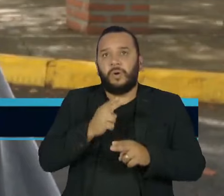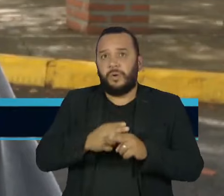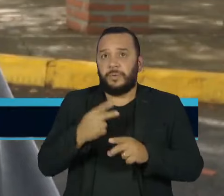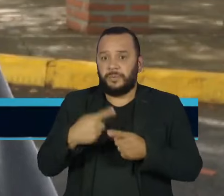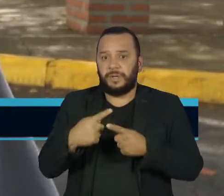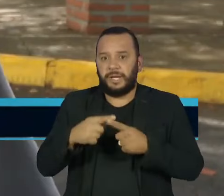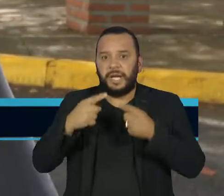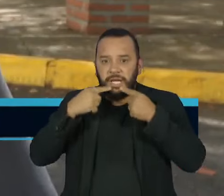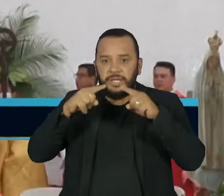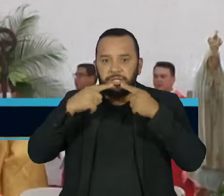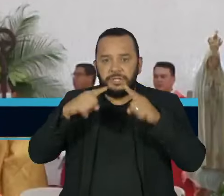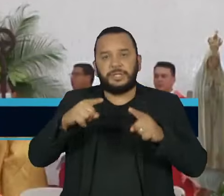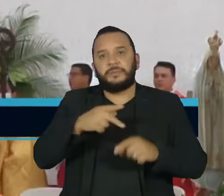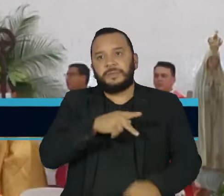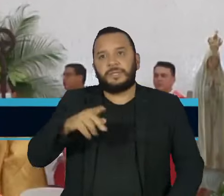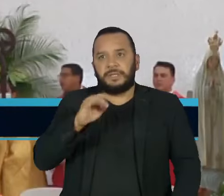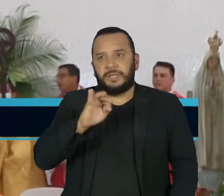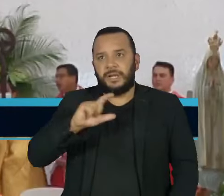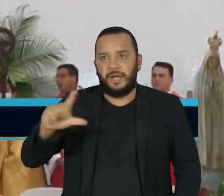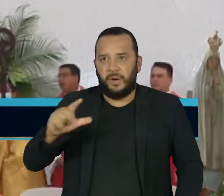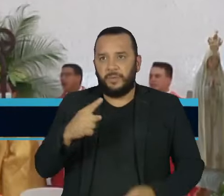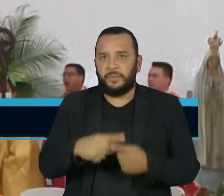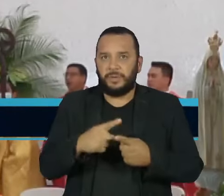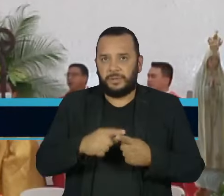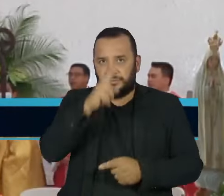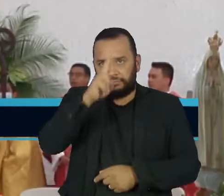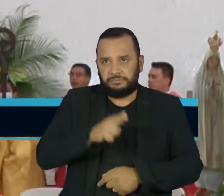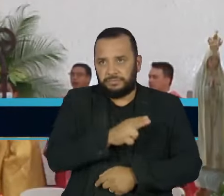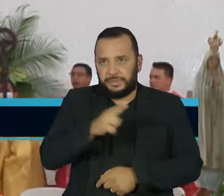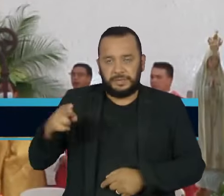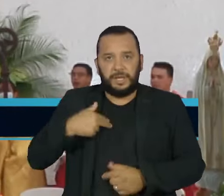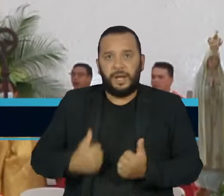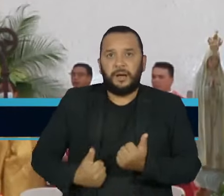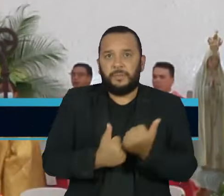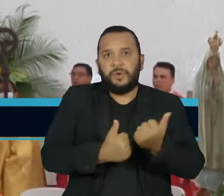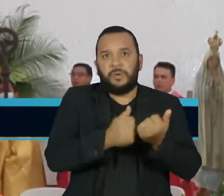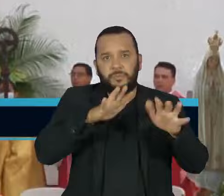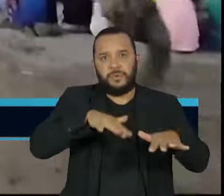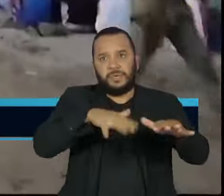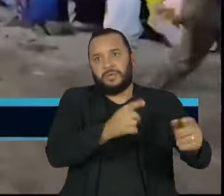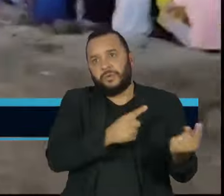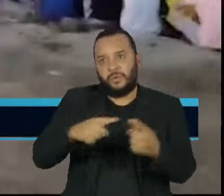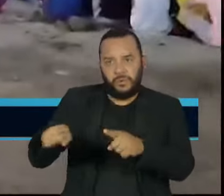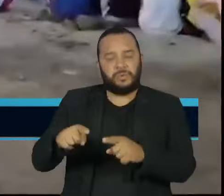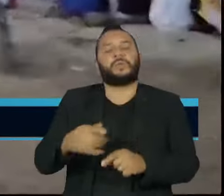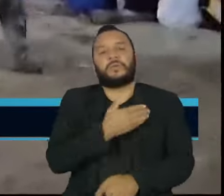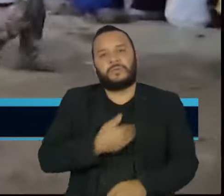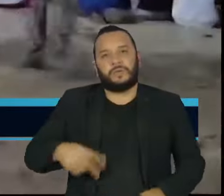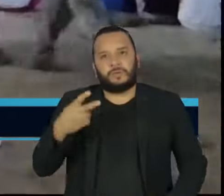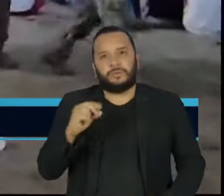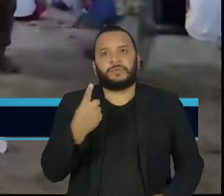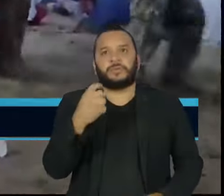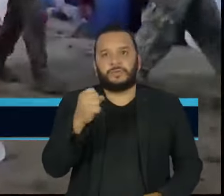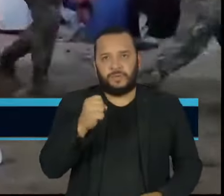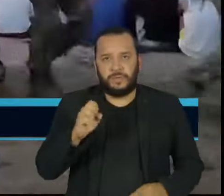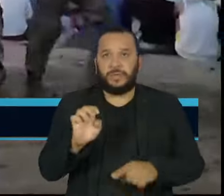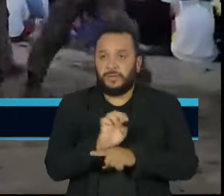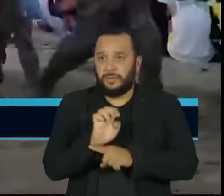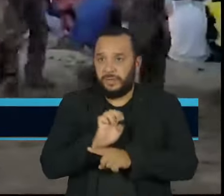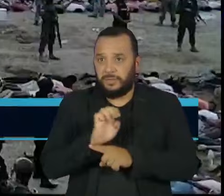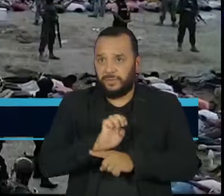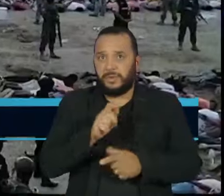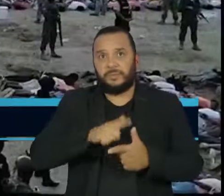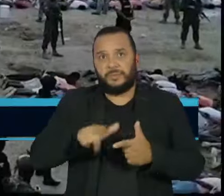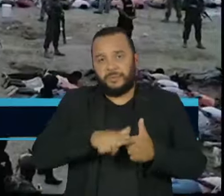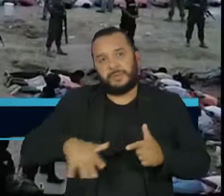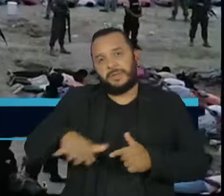Daniel Ortega, que acusou os padres de apoiarem os protestos antigovernamentais de 2018. No Equador, o ano começou com uma crise de